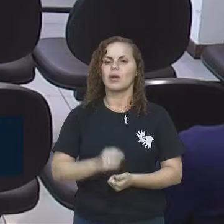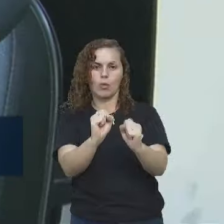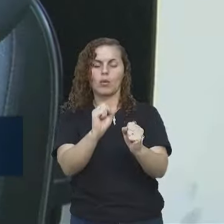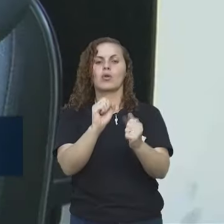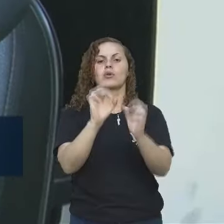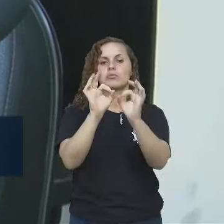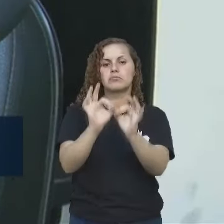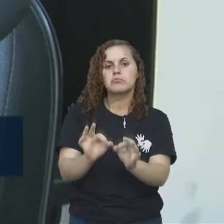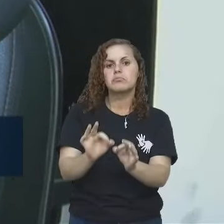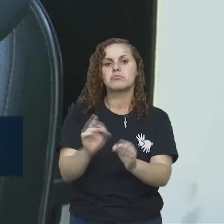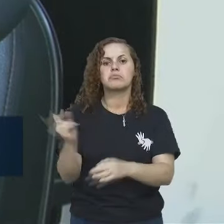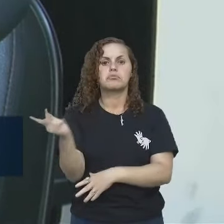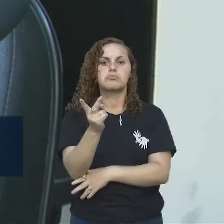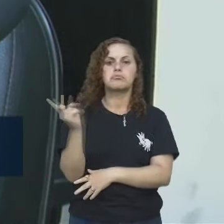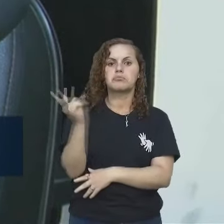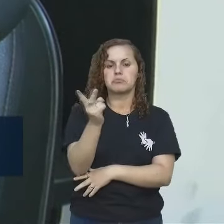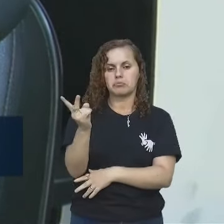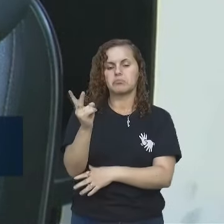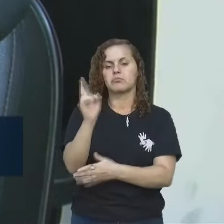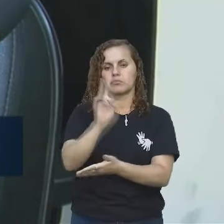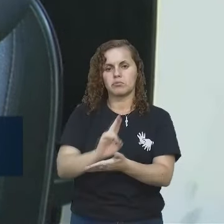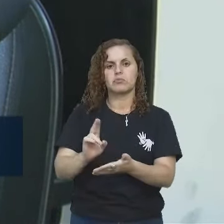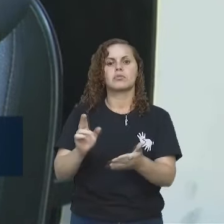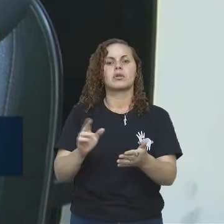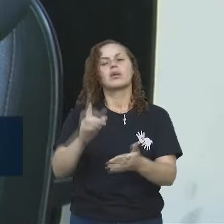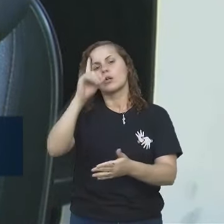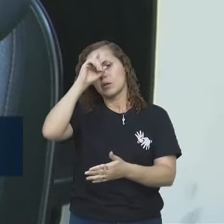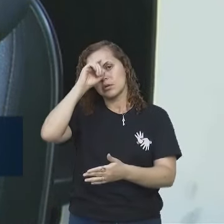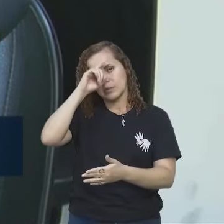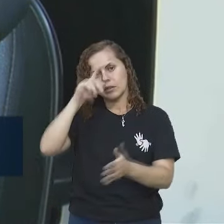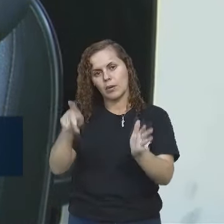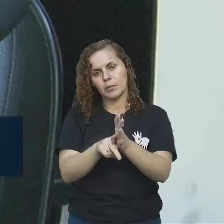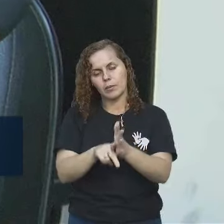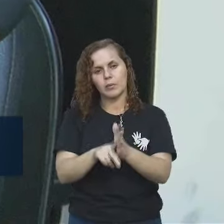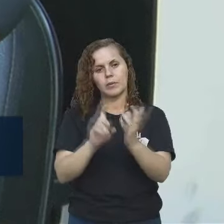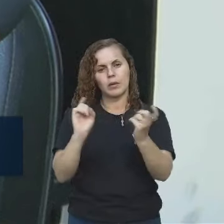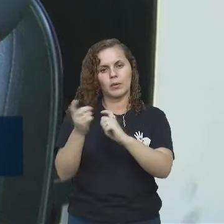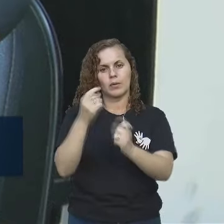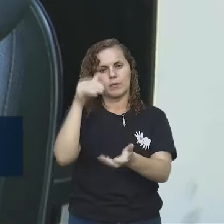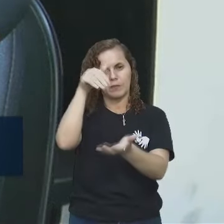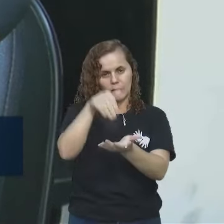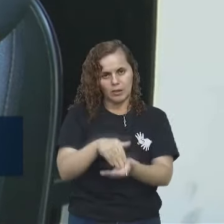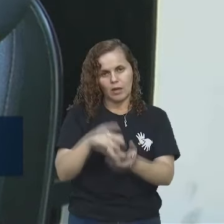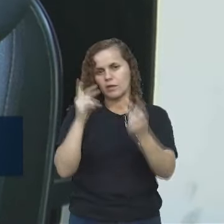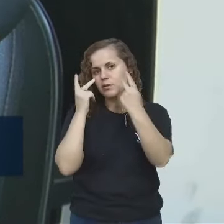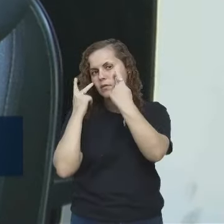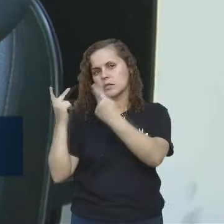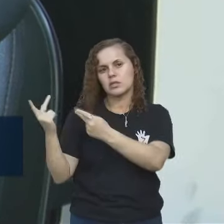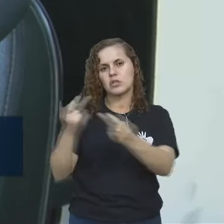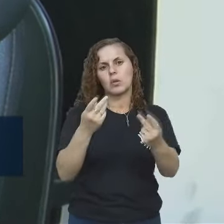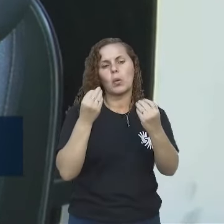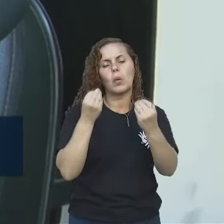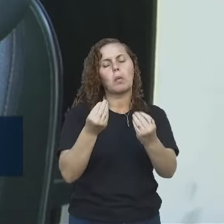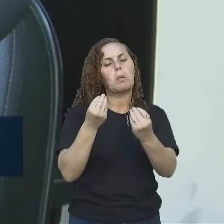Viçosa Marco Cardoso que esteve na reunião na ofv com a Empresa Brasileira de Serviços Hospitalares se mostrou bem